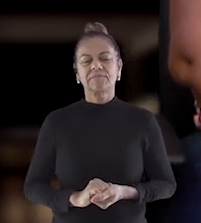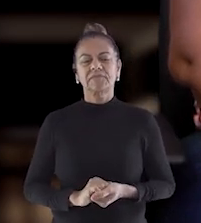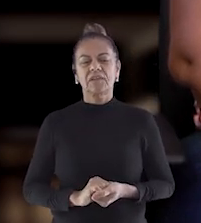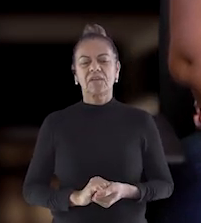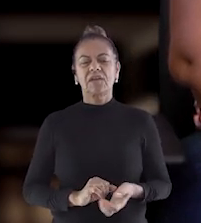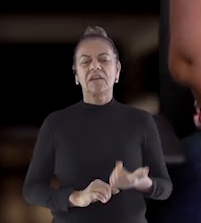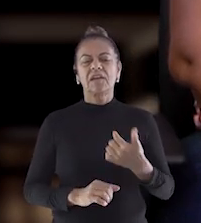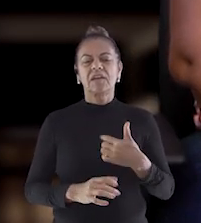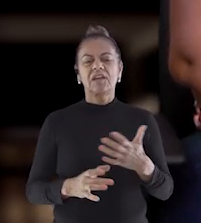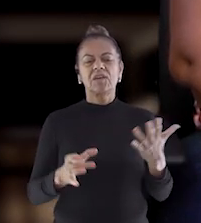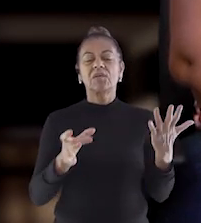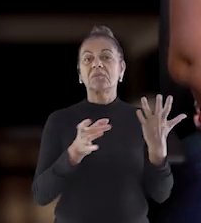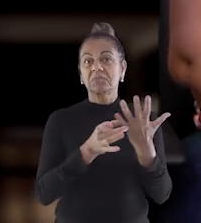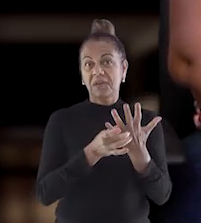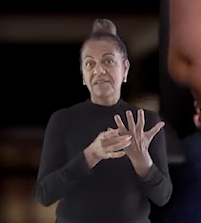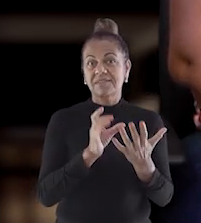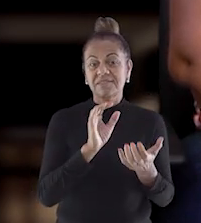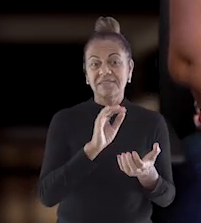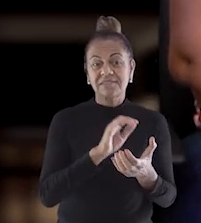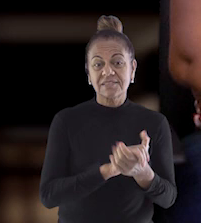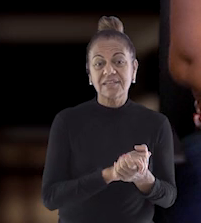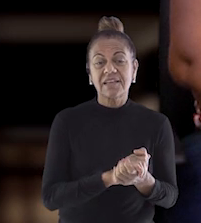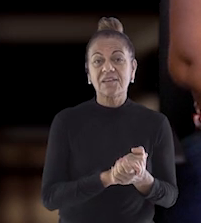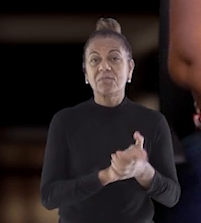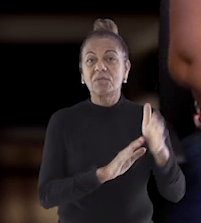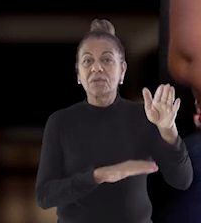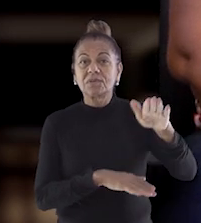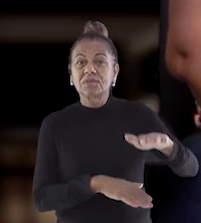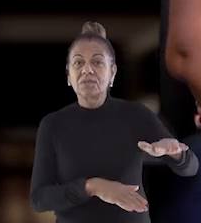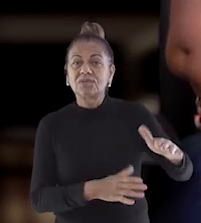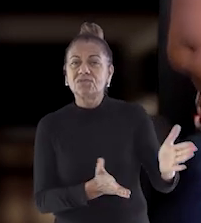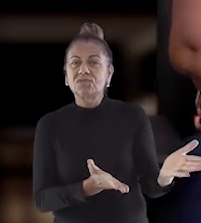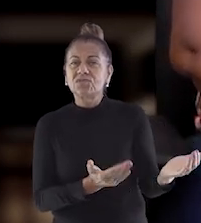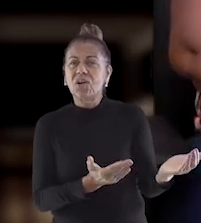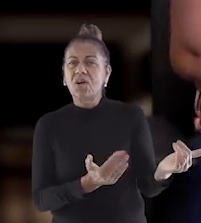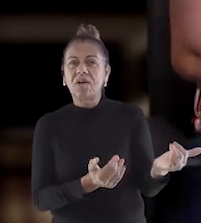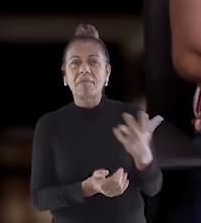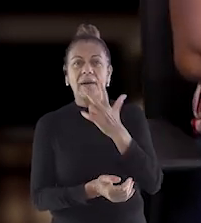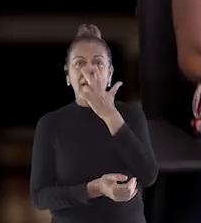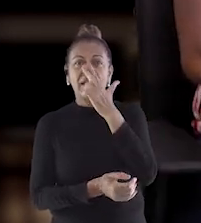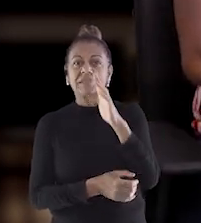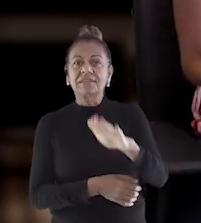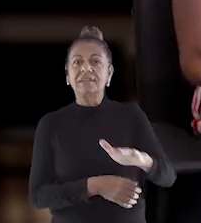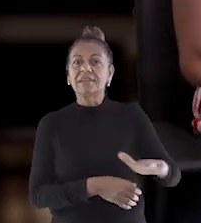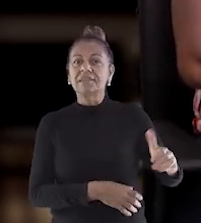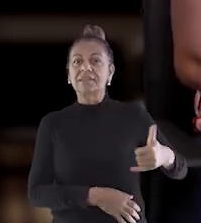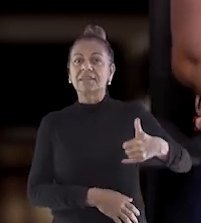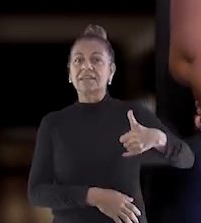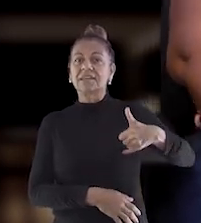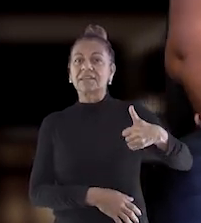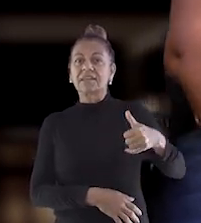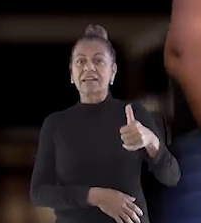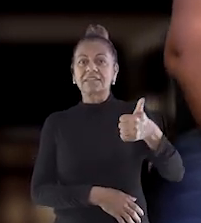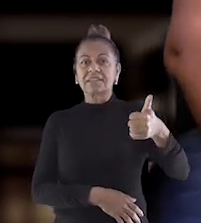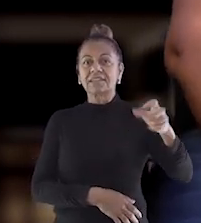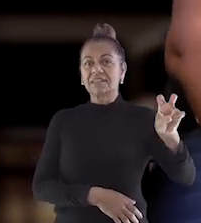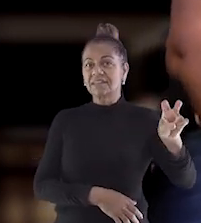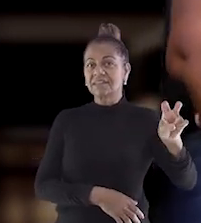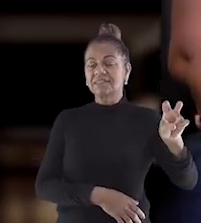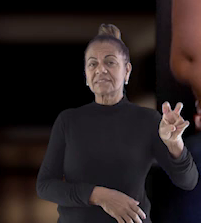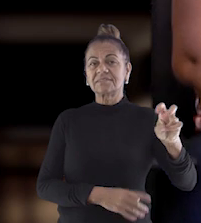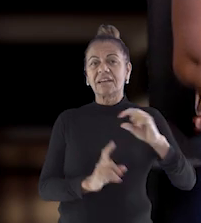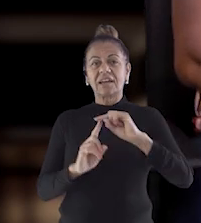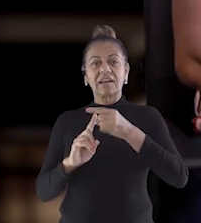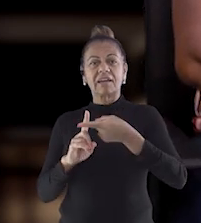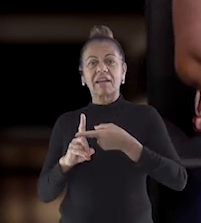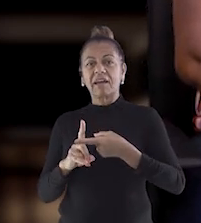sem destino. Aí nisso aí a gente acabou não tendo estudo. Entendeu? Nossa, foi difícil. É verdade. Nossa, quando eu casei, eu